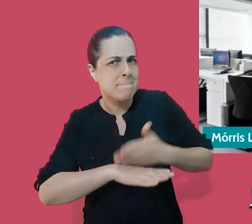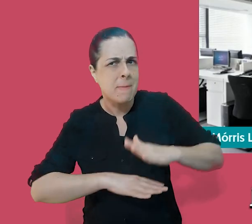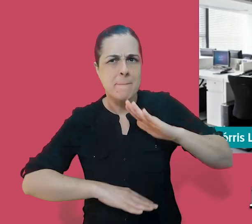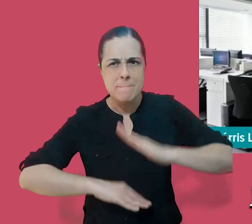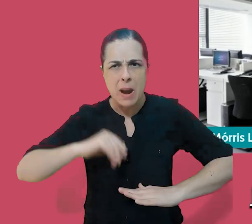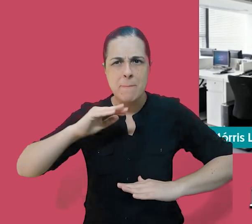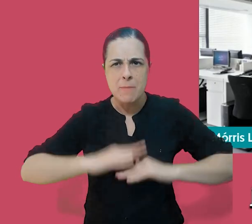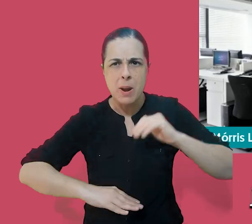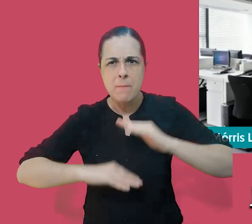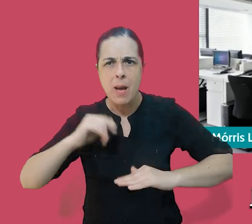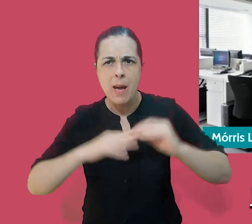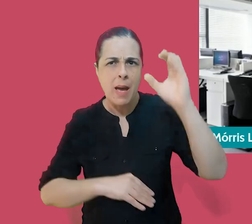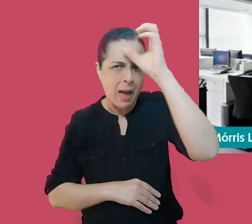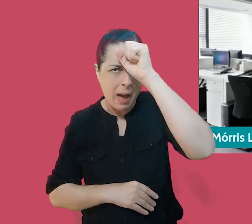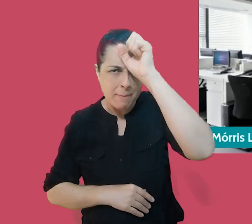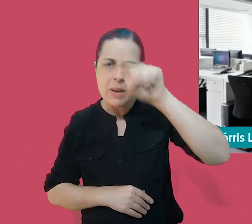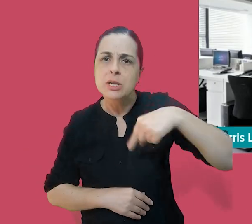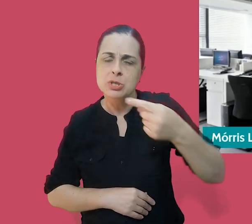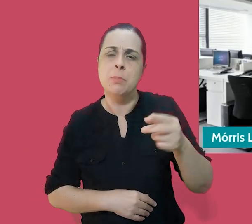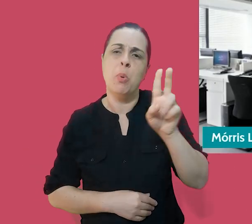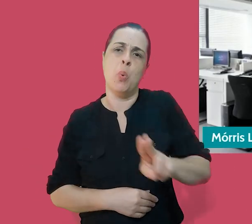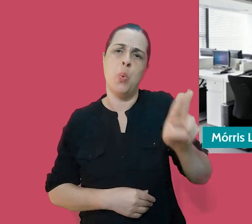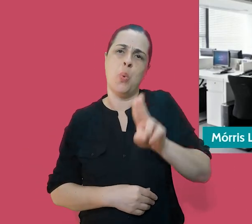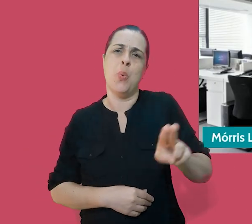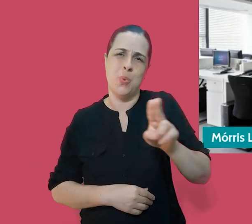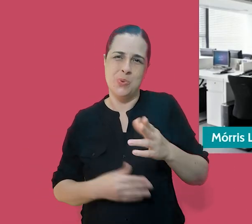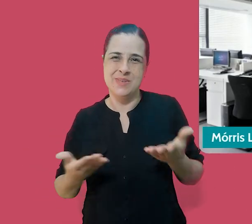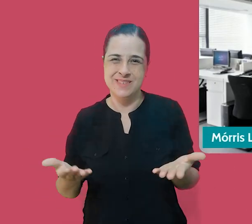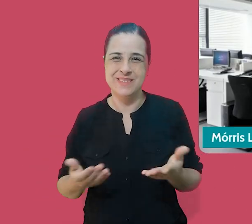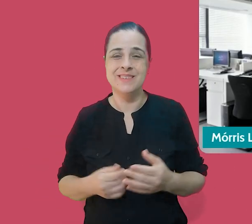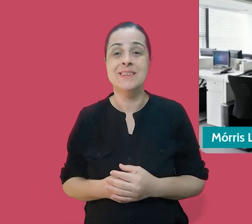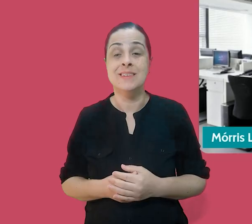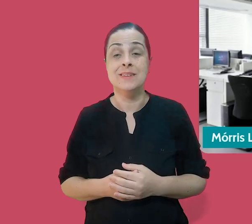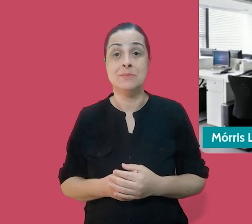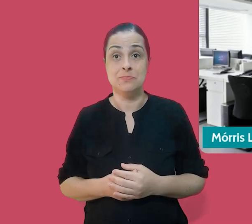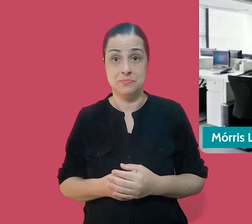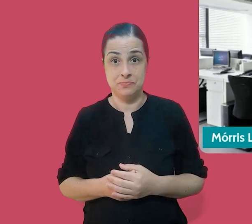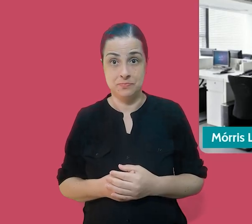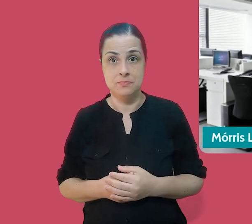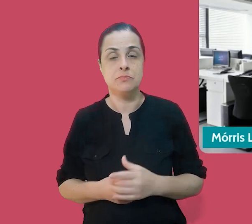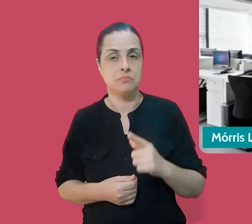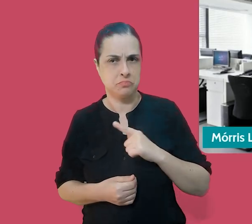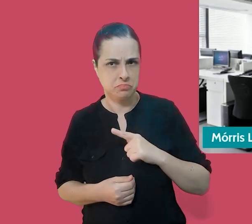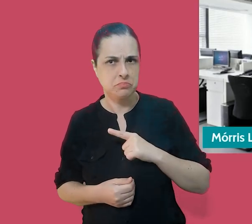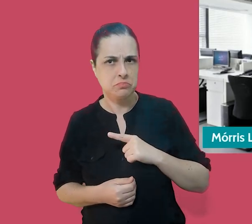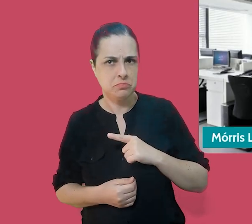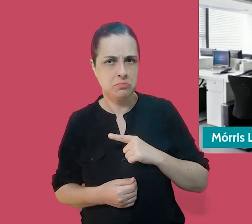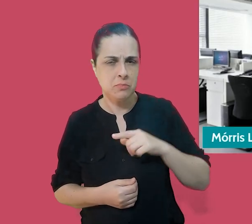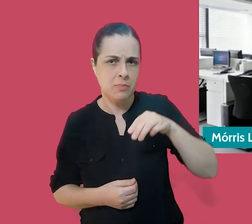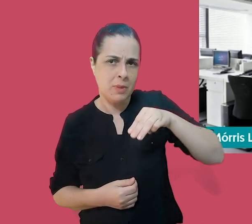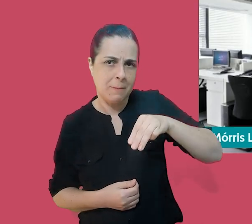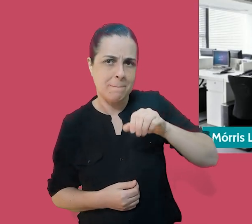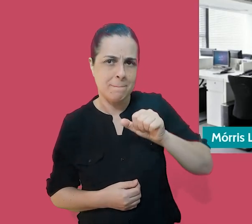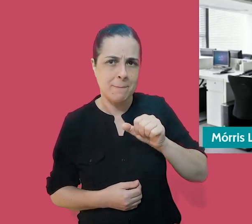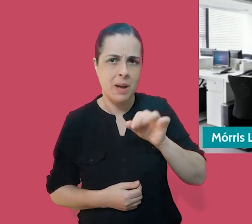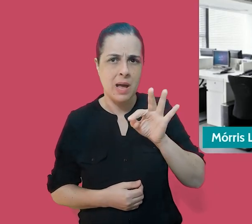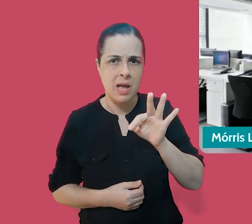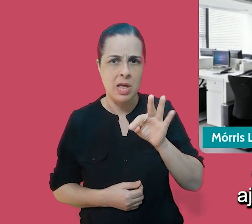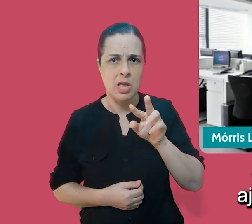já aprende e sai usando. E aí, ao longo do ano, no Maturi Day, a gente replica isso numa escala